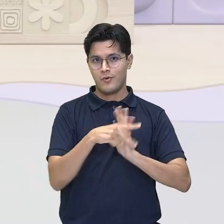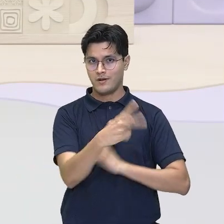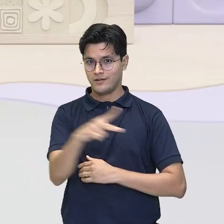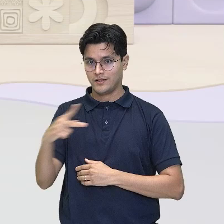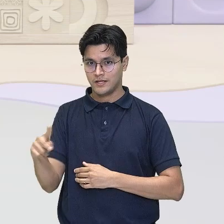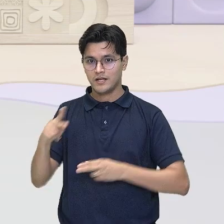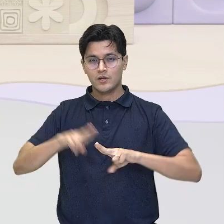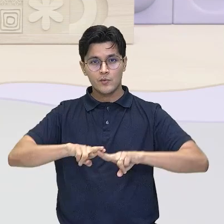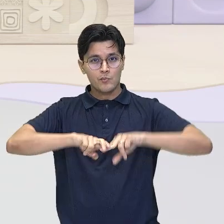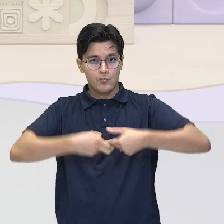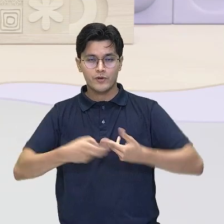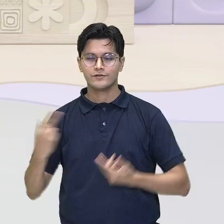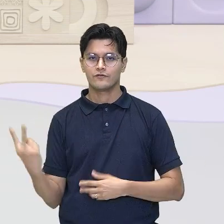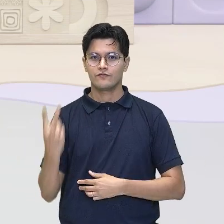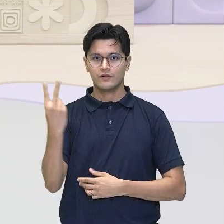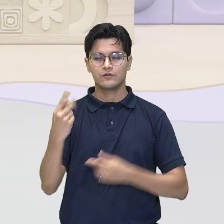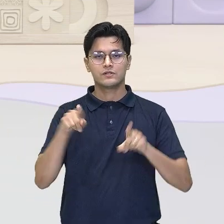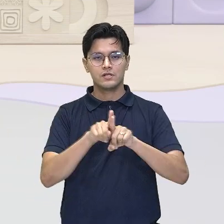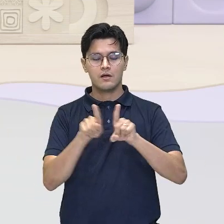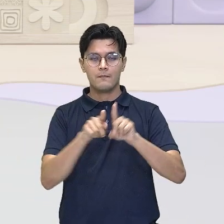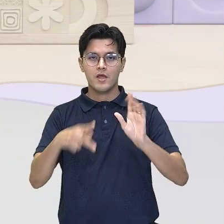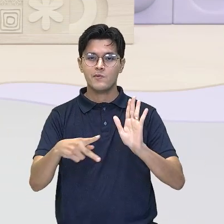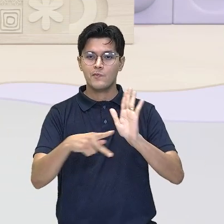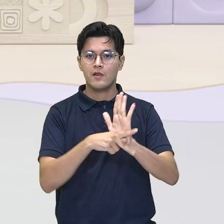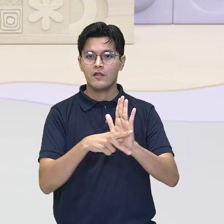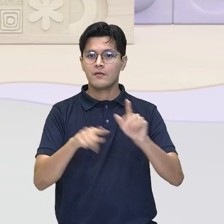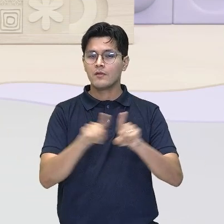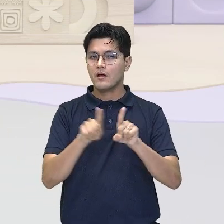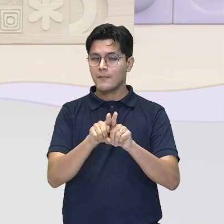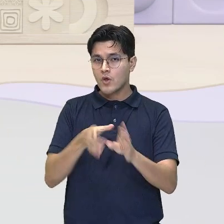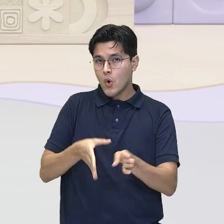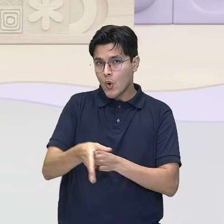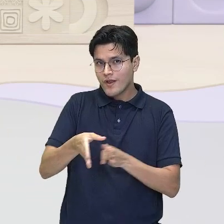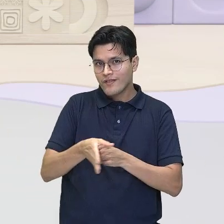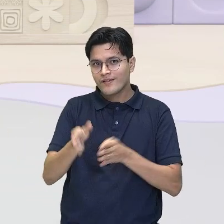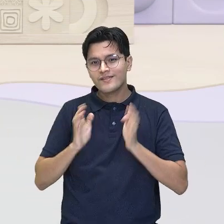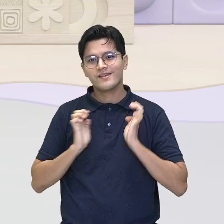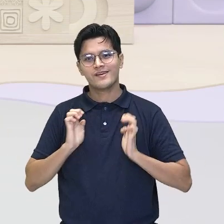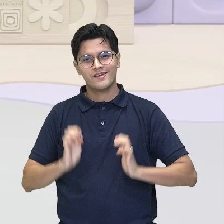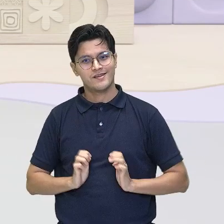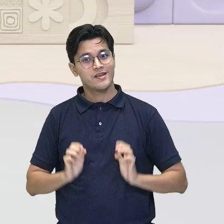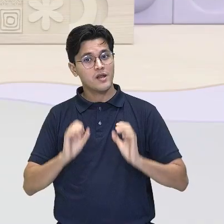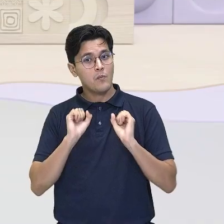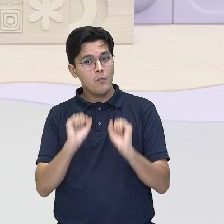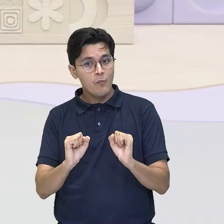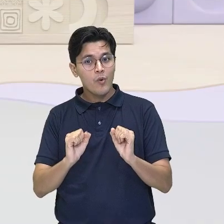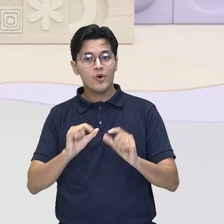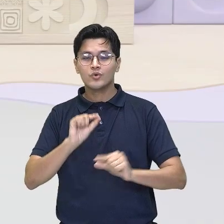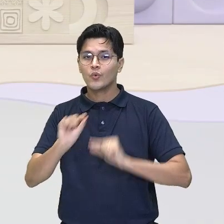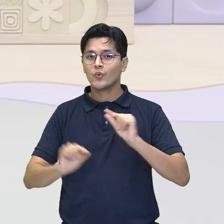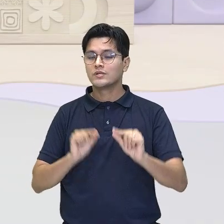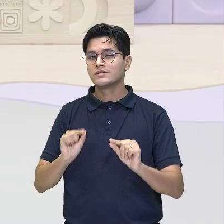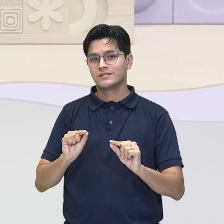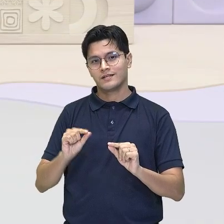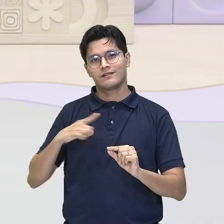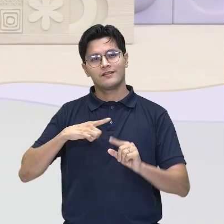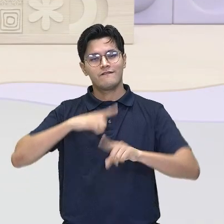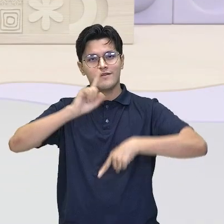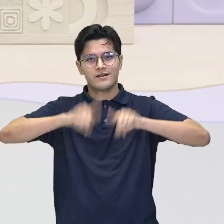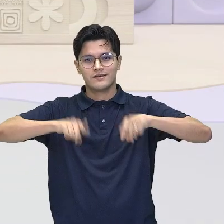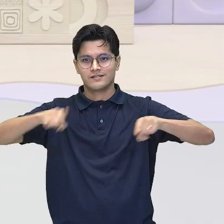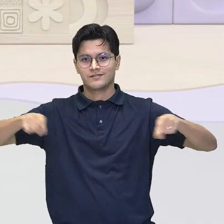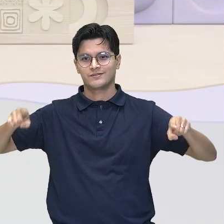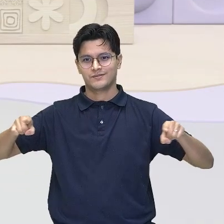os valores, os princípios, as orientações éticas daquele povo podem sofrer